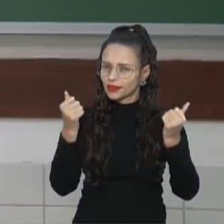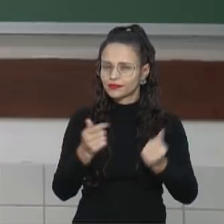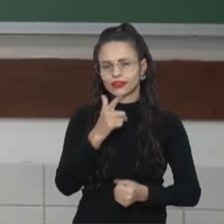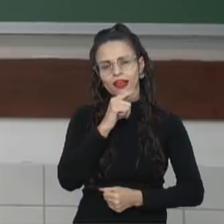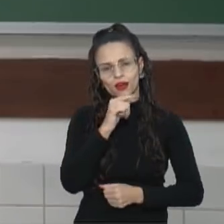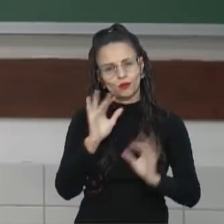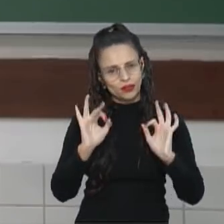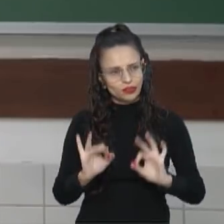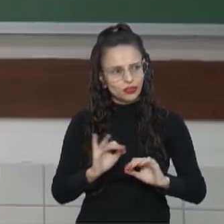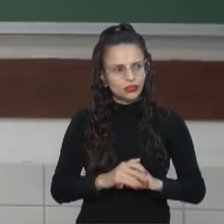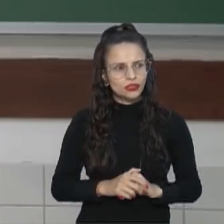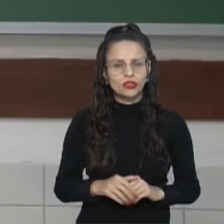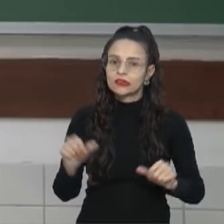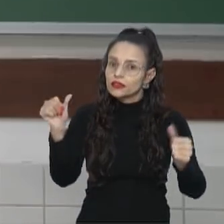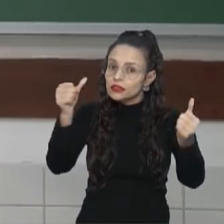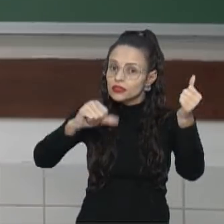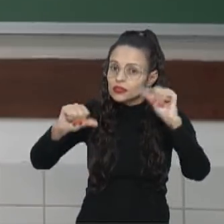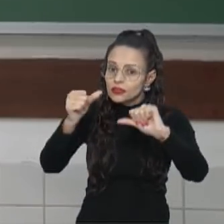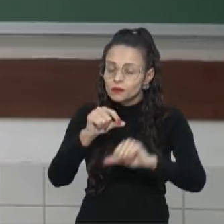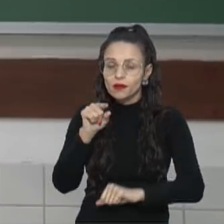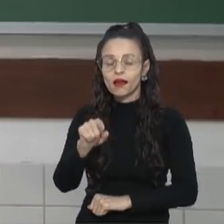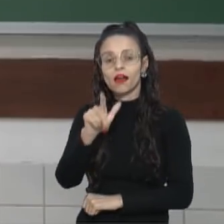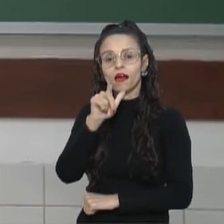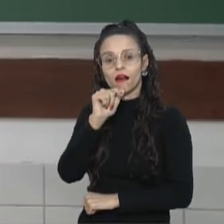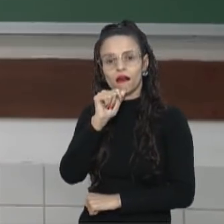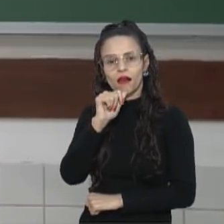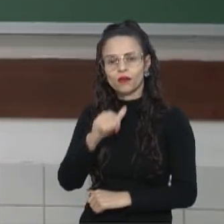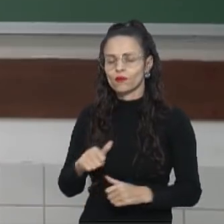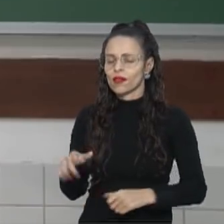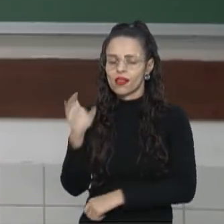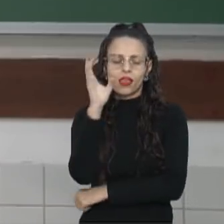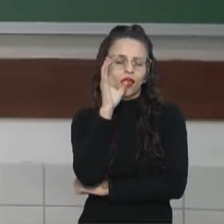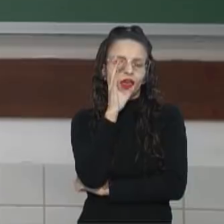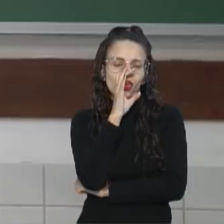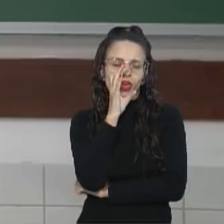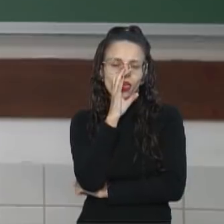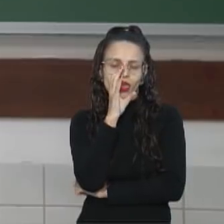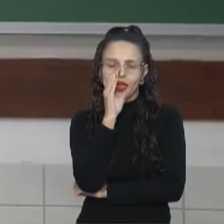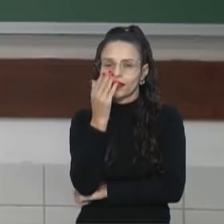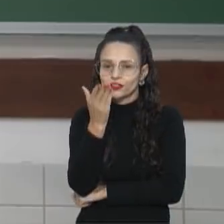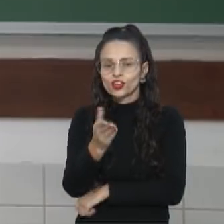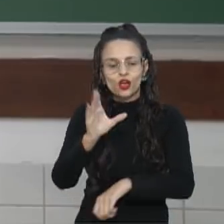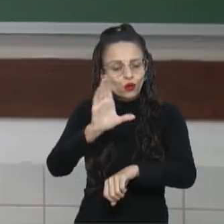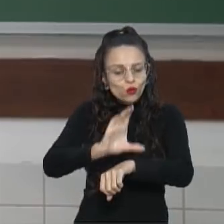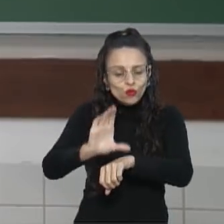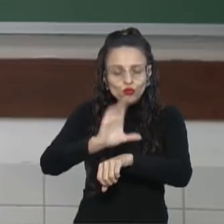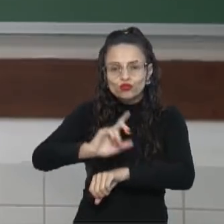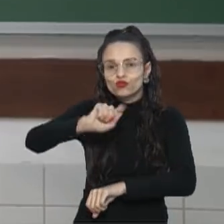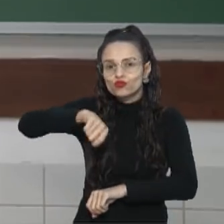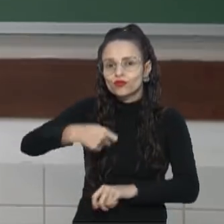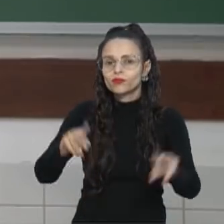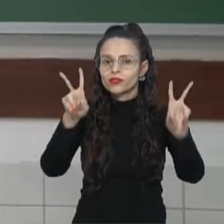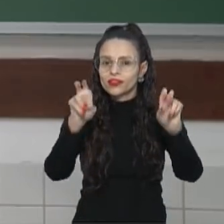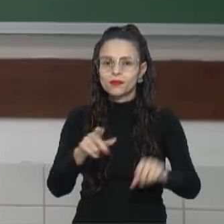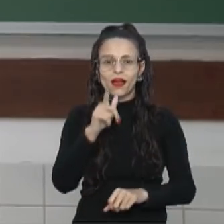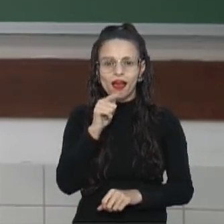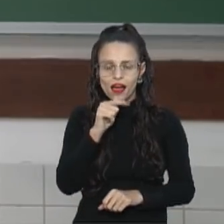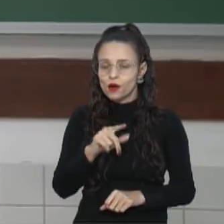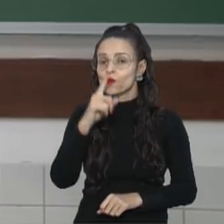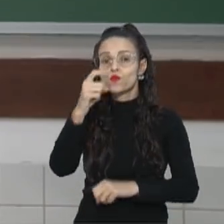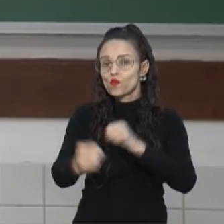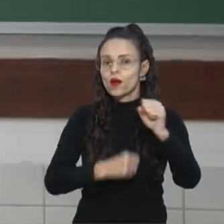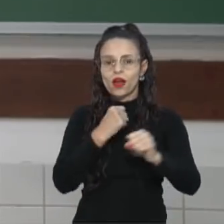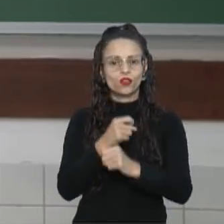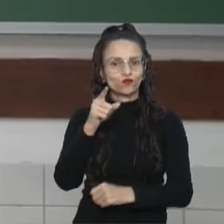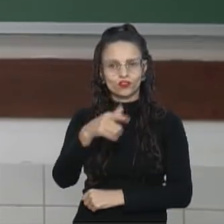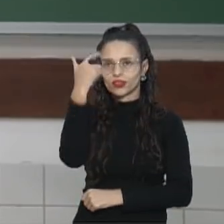molécula de água, né? Quimicamente, gente, a molécula de água ela é super admirada. Dá para ter um curso sobre água de um ano e não dá, você não